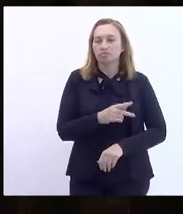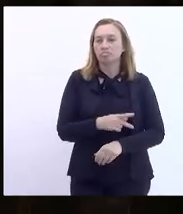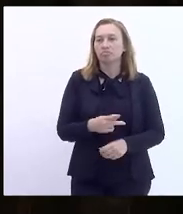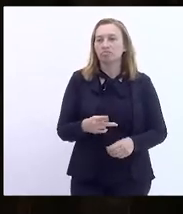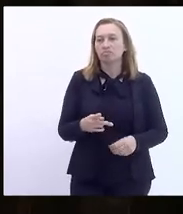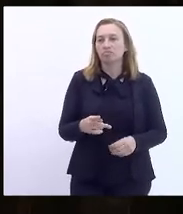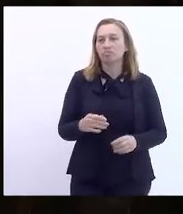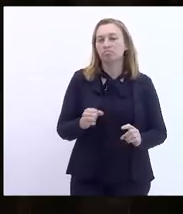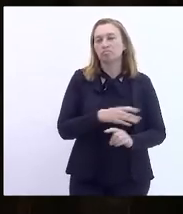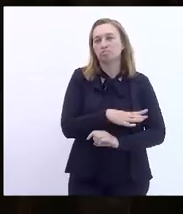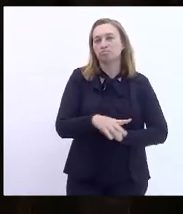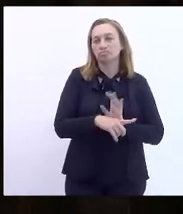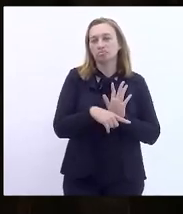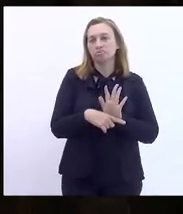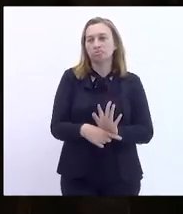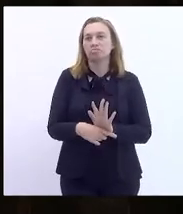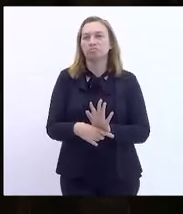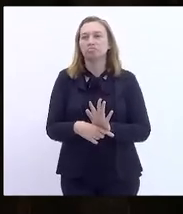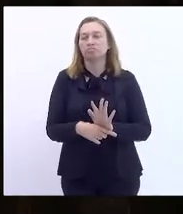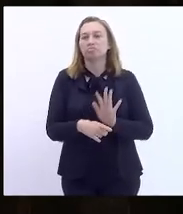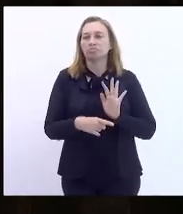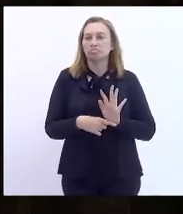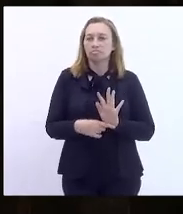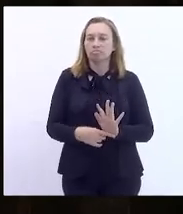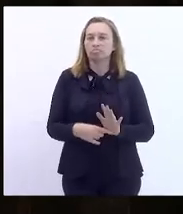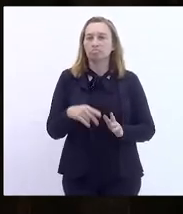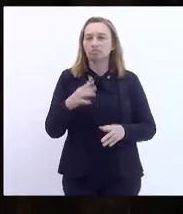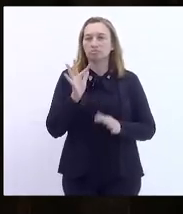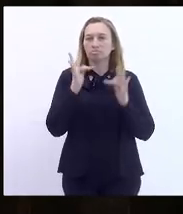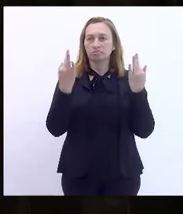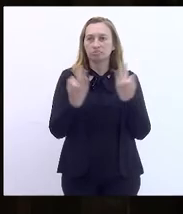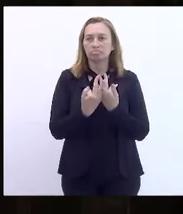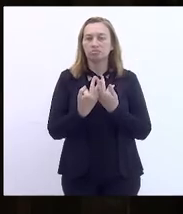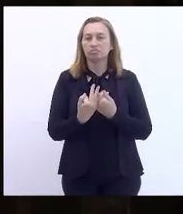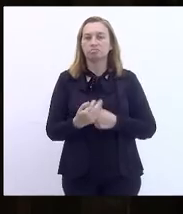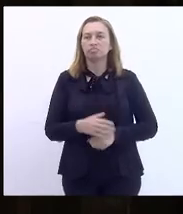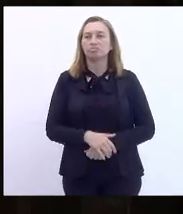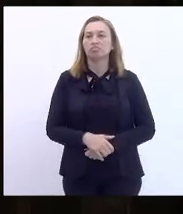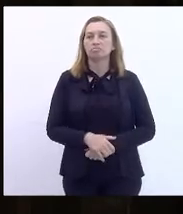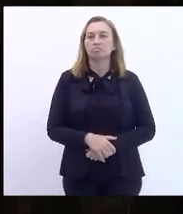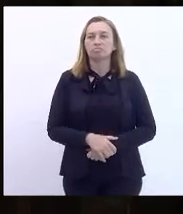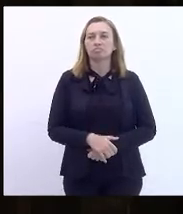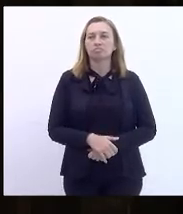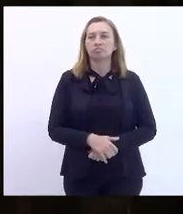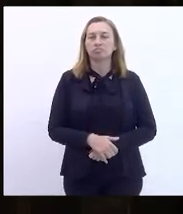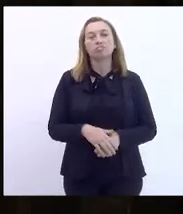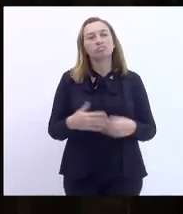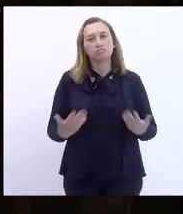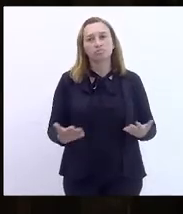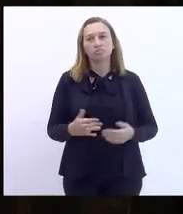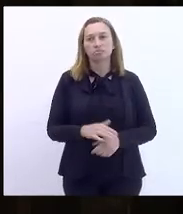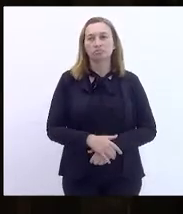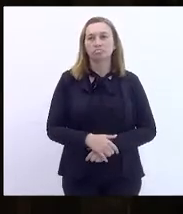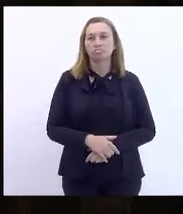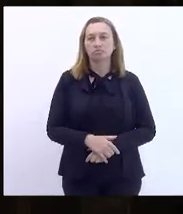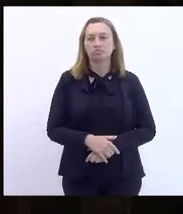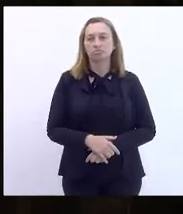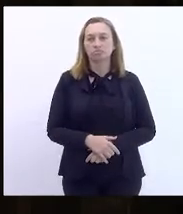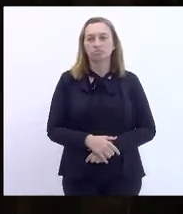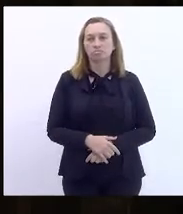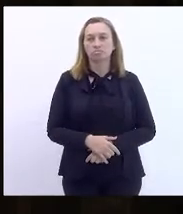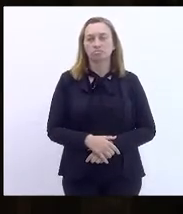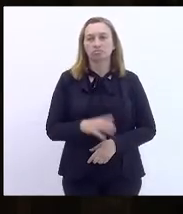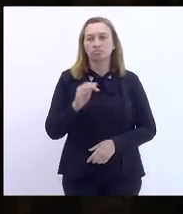tem assistência social para acolher as famílias e fazer as pontes velocidade das famílias muita precariedade de Amarilys então por aí a gente agora tá meio